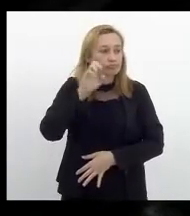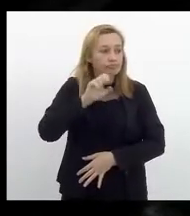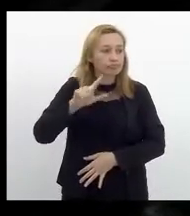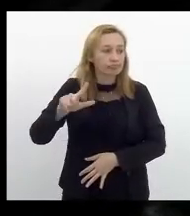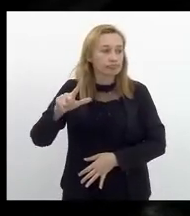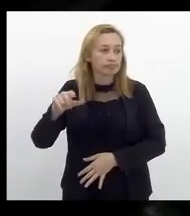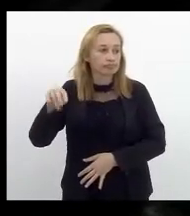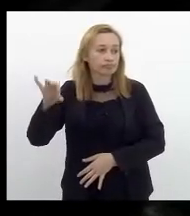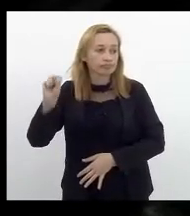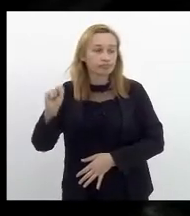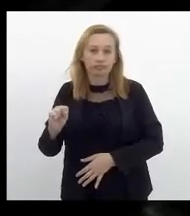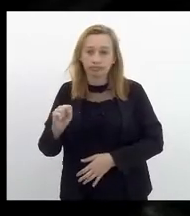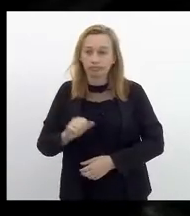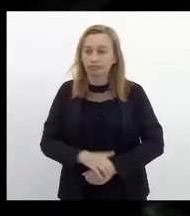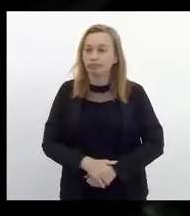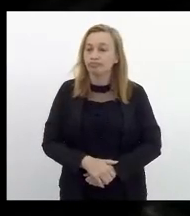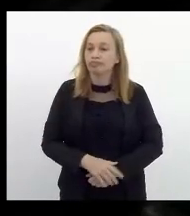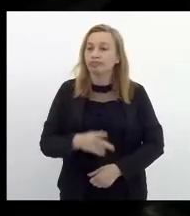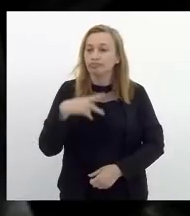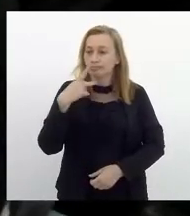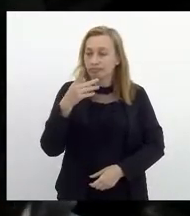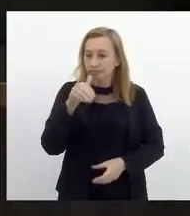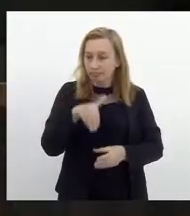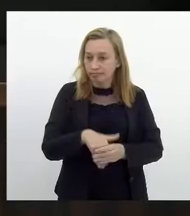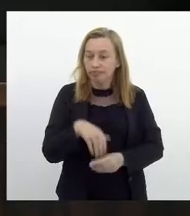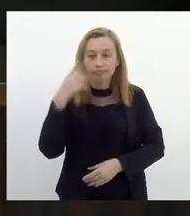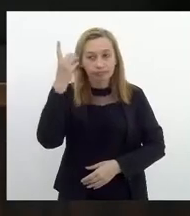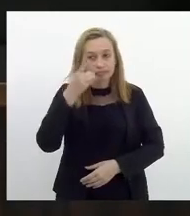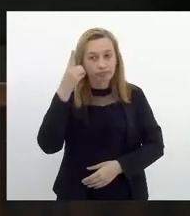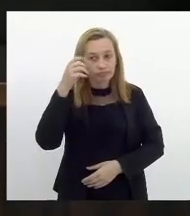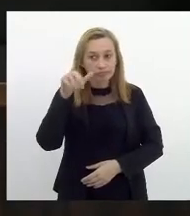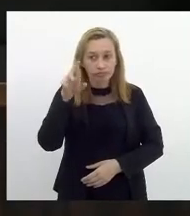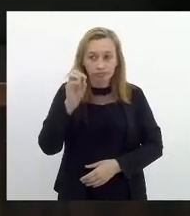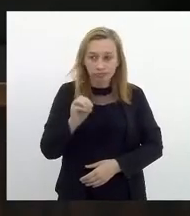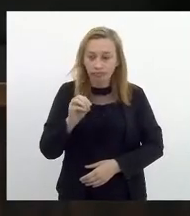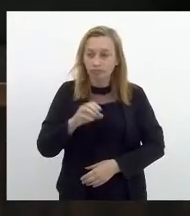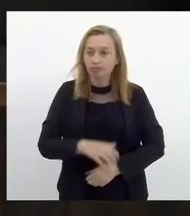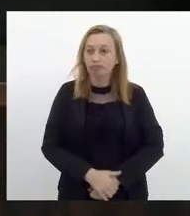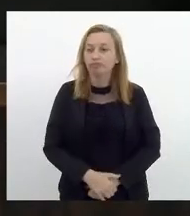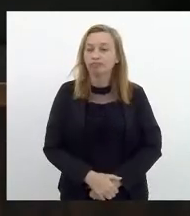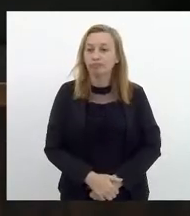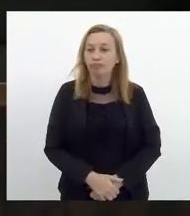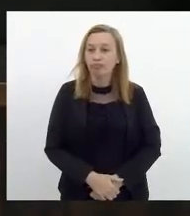Salema. Para declaração de voto, deputado Eurico Júnior.